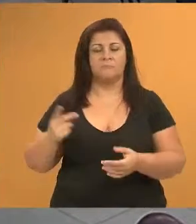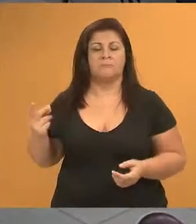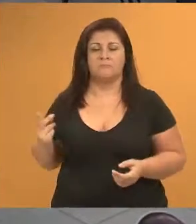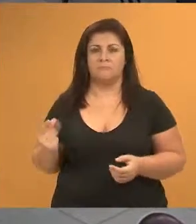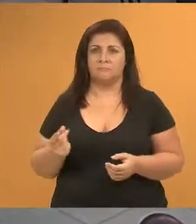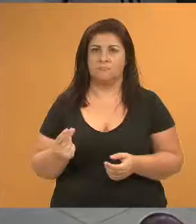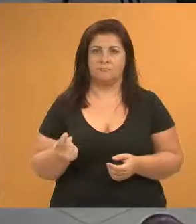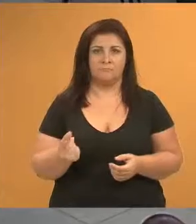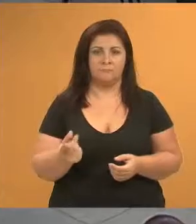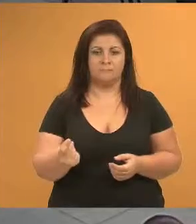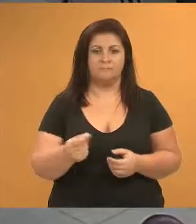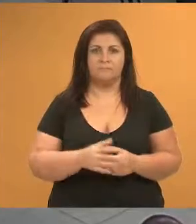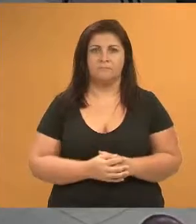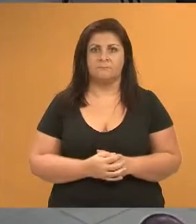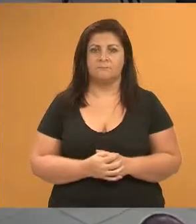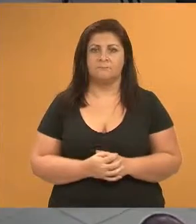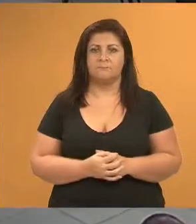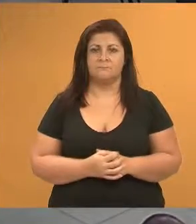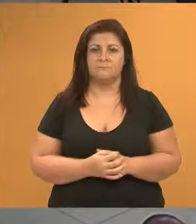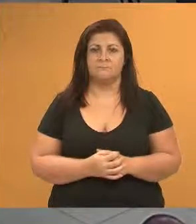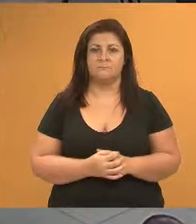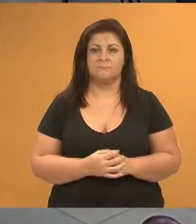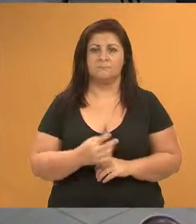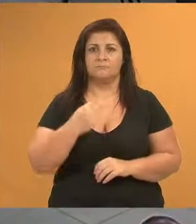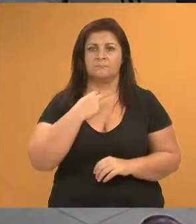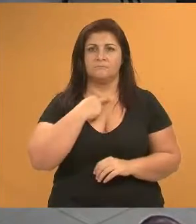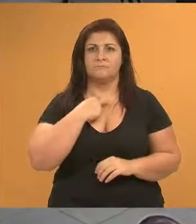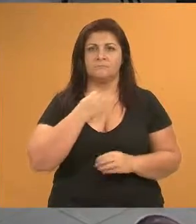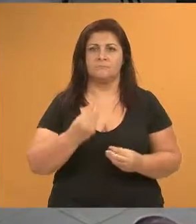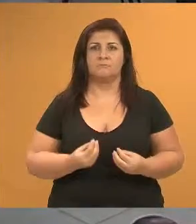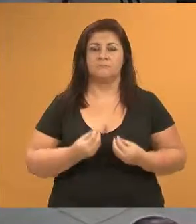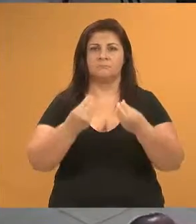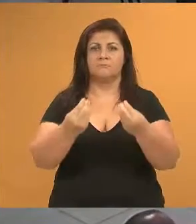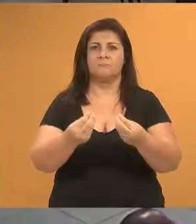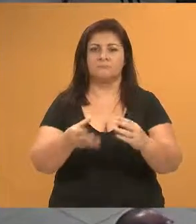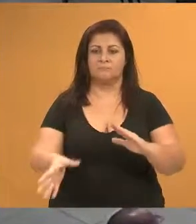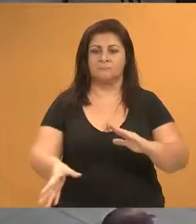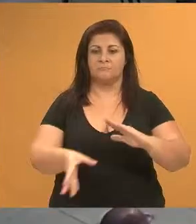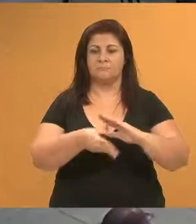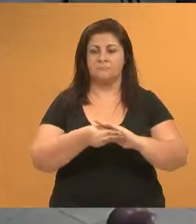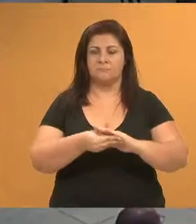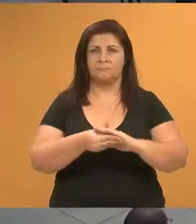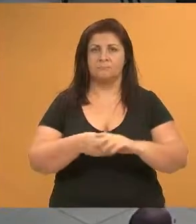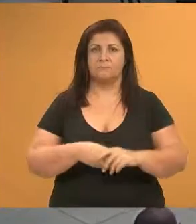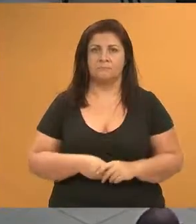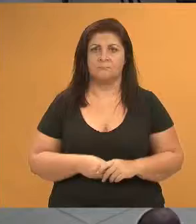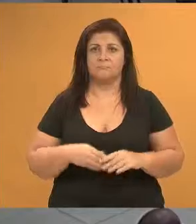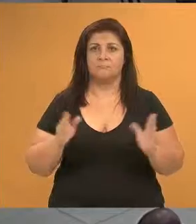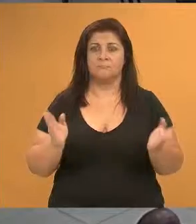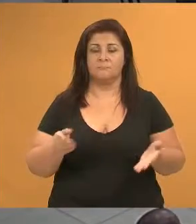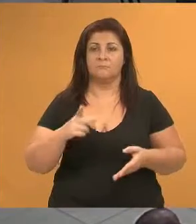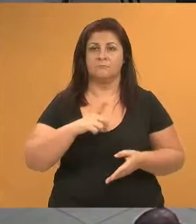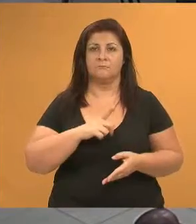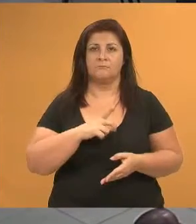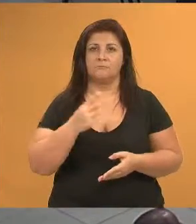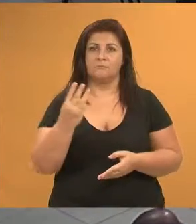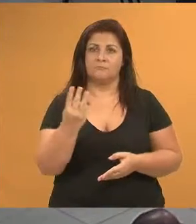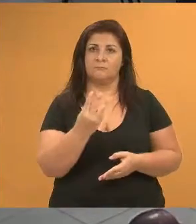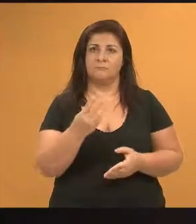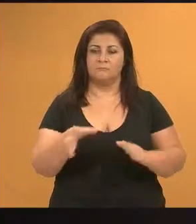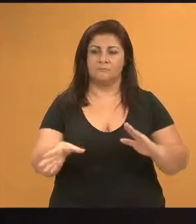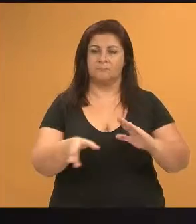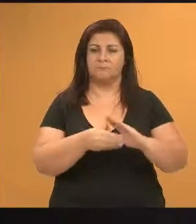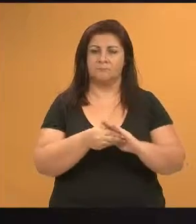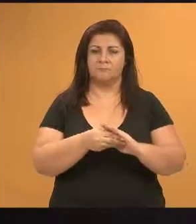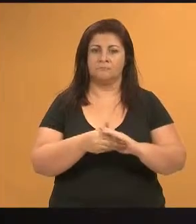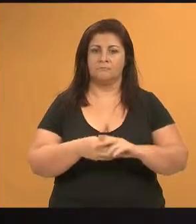nessa casa que não era para se entregar as emendas na hora da votação. Chegaram aqui de bate-pronto 3 emendas, a análise jurídica acabou